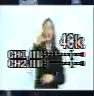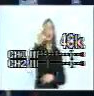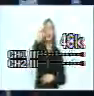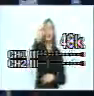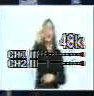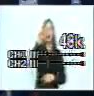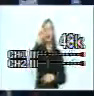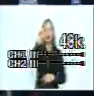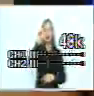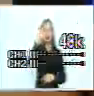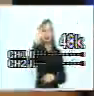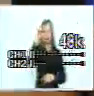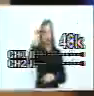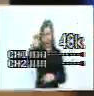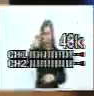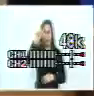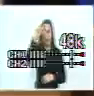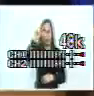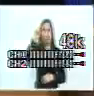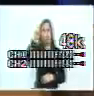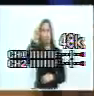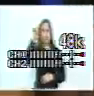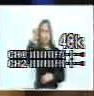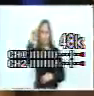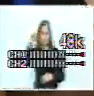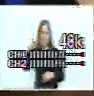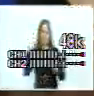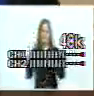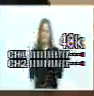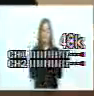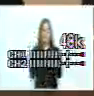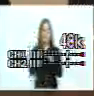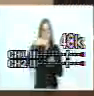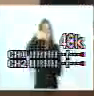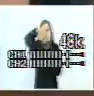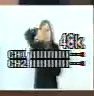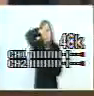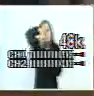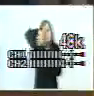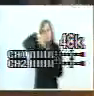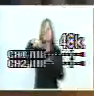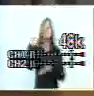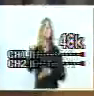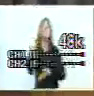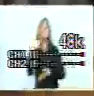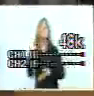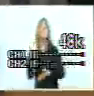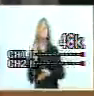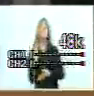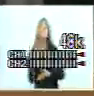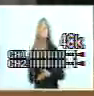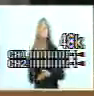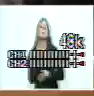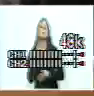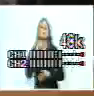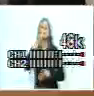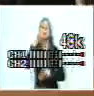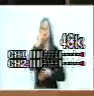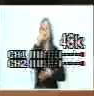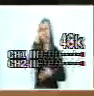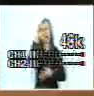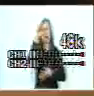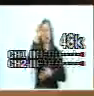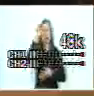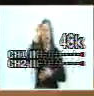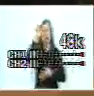Alves, e o secretário da mesa diretora, vereador Helder